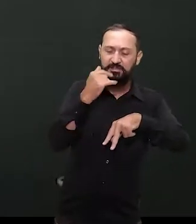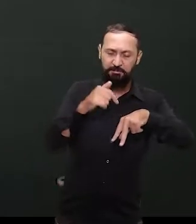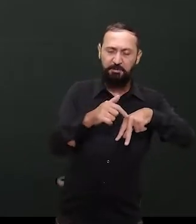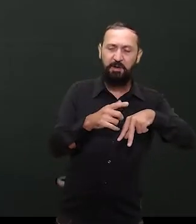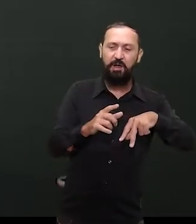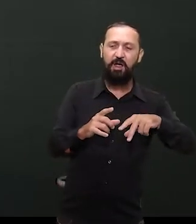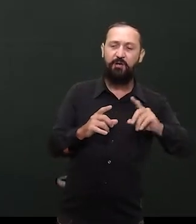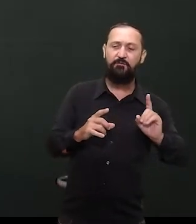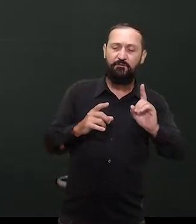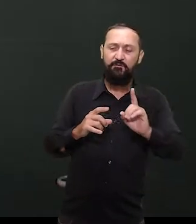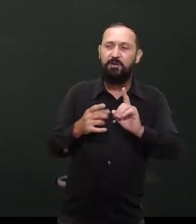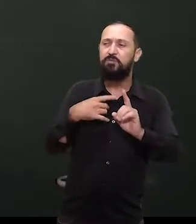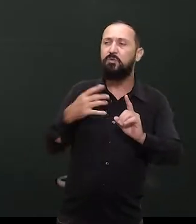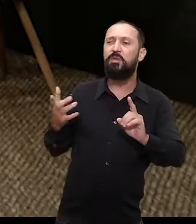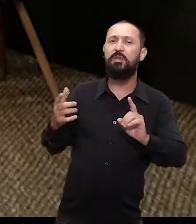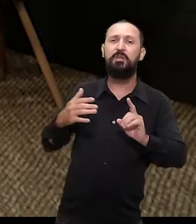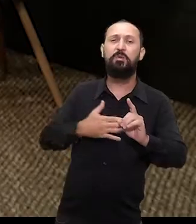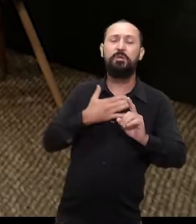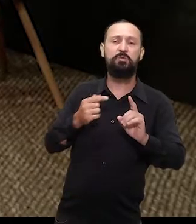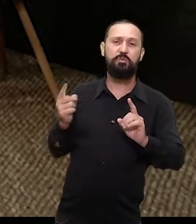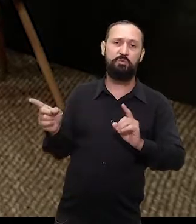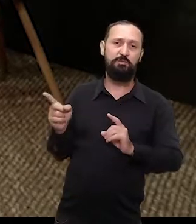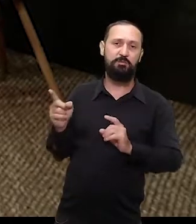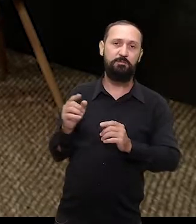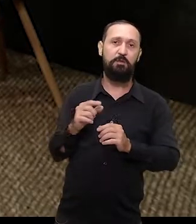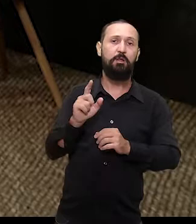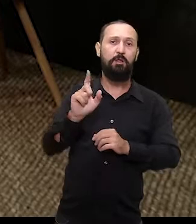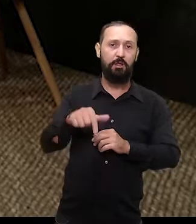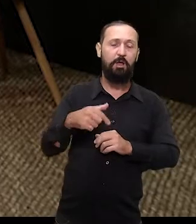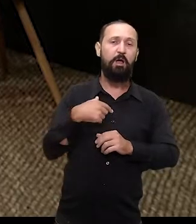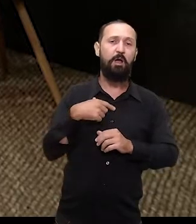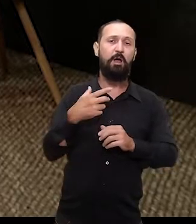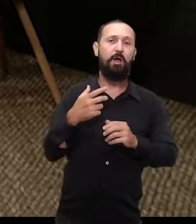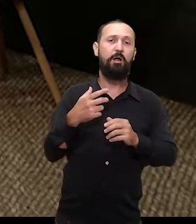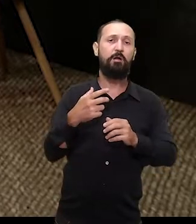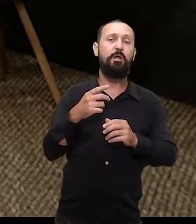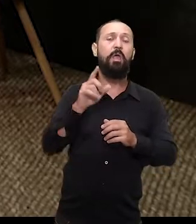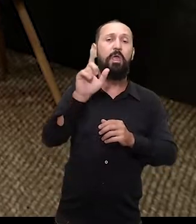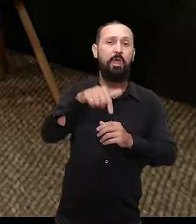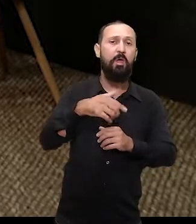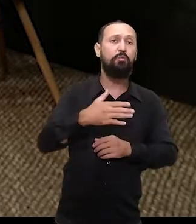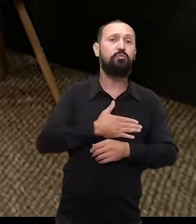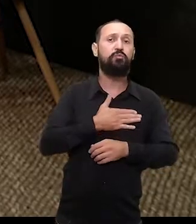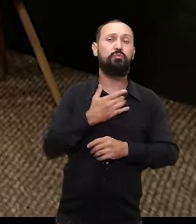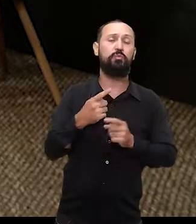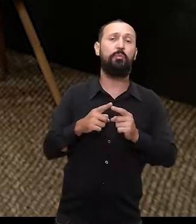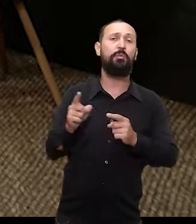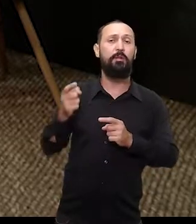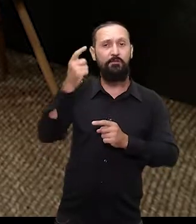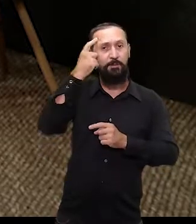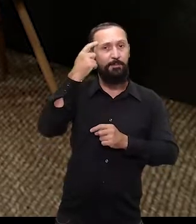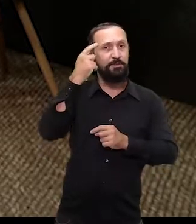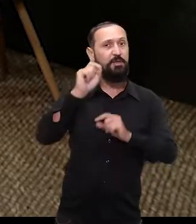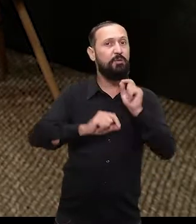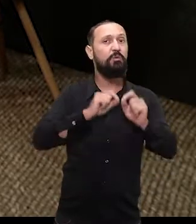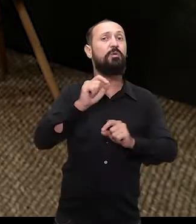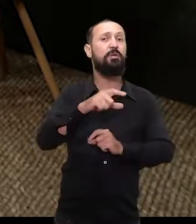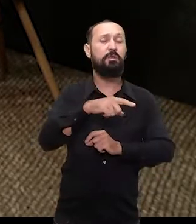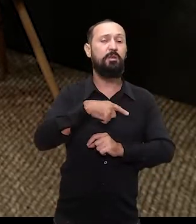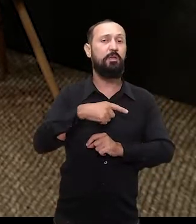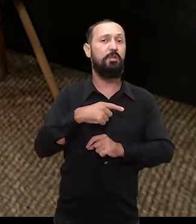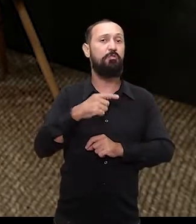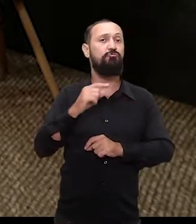vítimas vão à Delegacia e falar eu só quero dar um susto no autor a medida protetiva não deixa de ser um susto porque ele pensa duas vezes